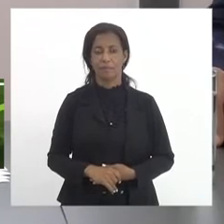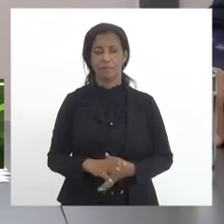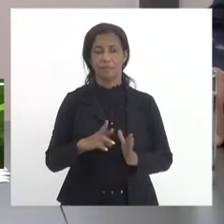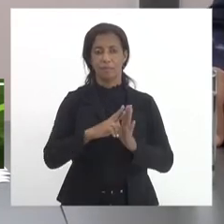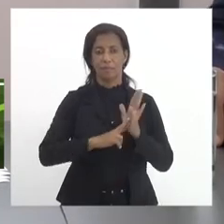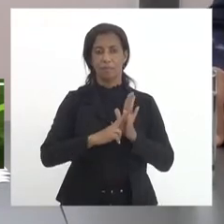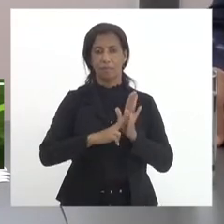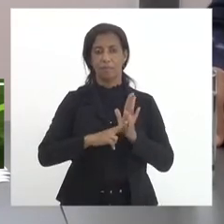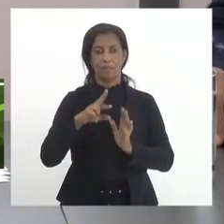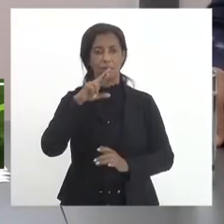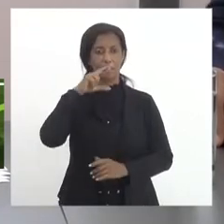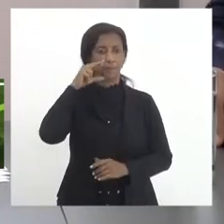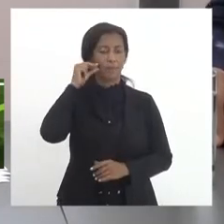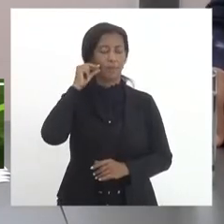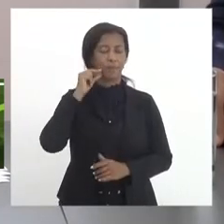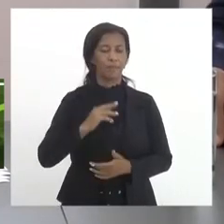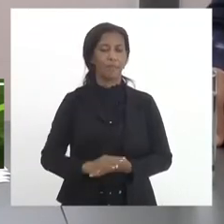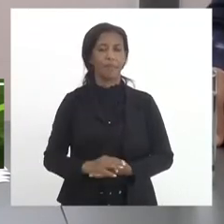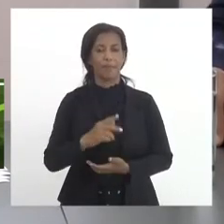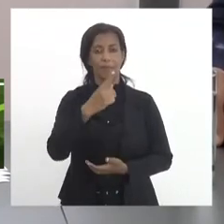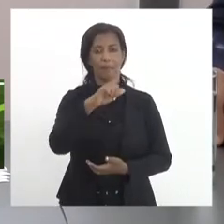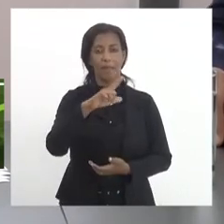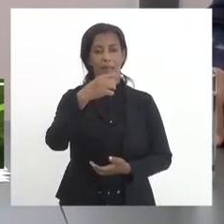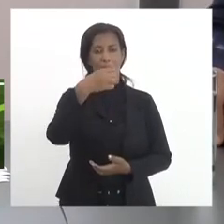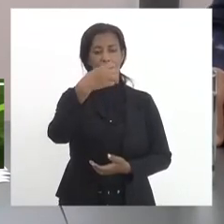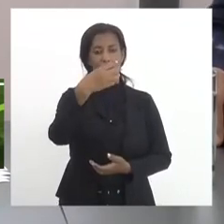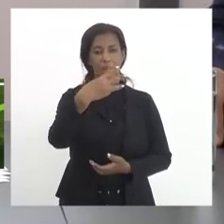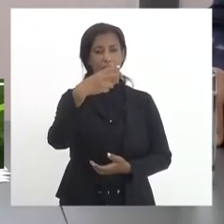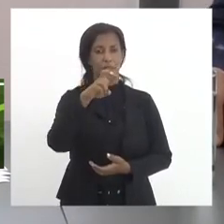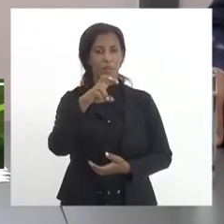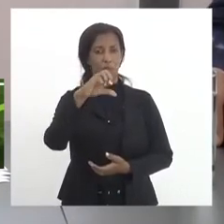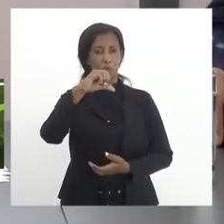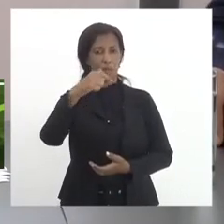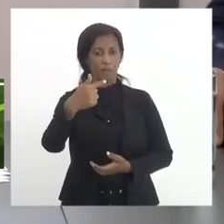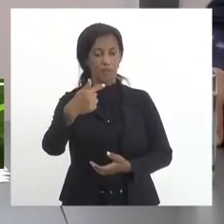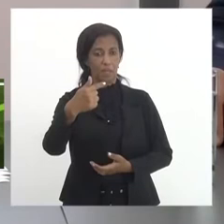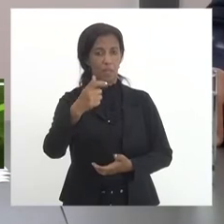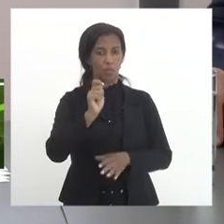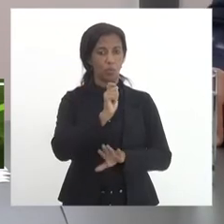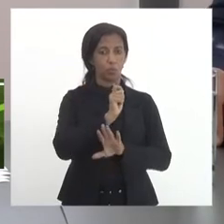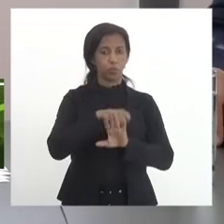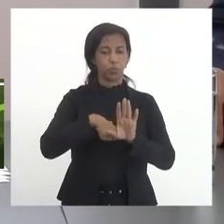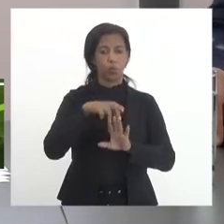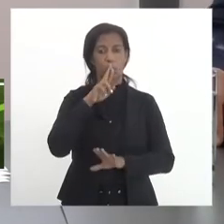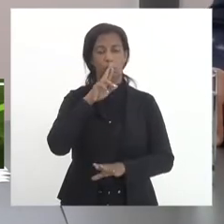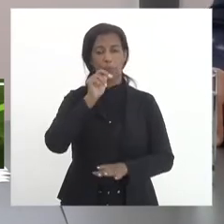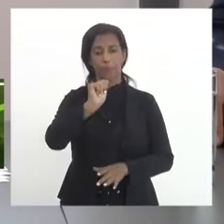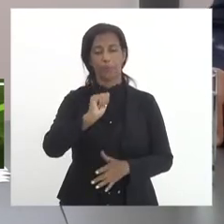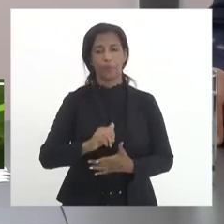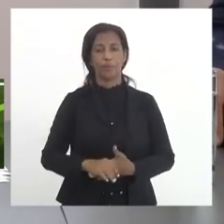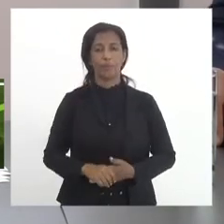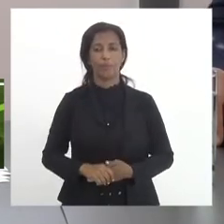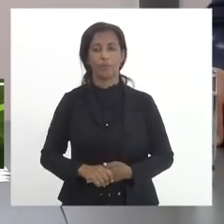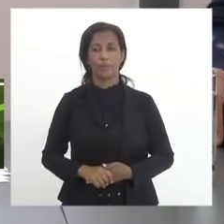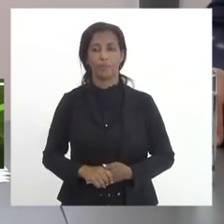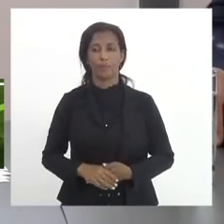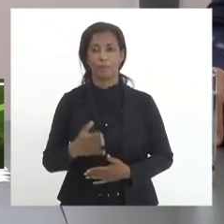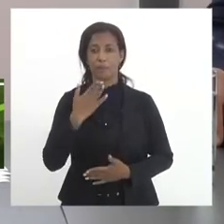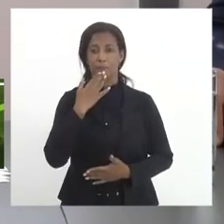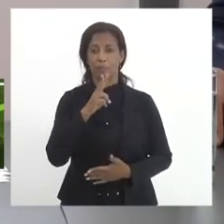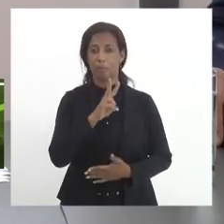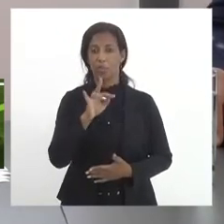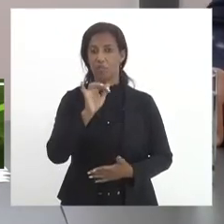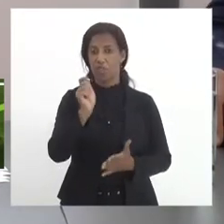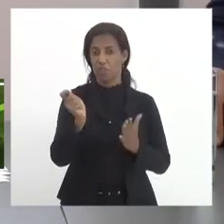Relator deputado Rosenberg Reis. Projeto de lei 3597/2021, autoria deputado Rodrigo Amorim. Eu quero pedir